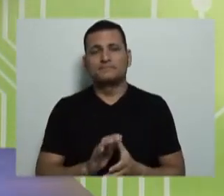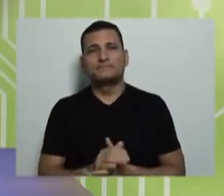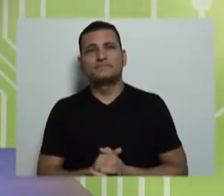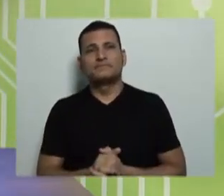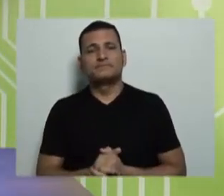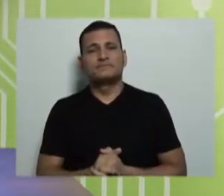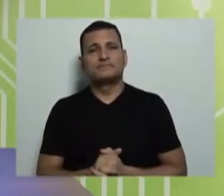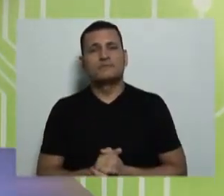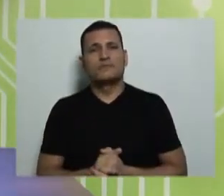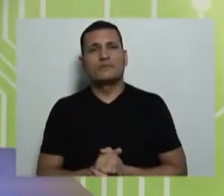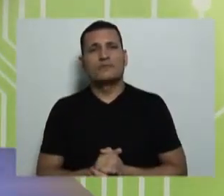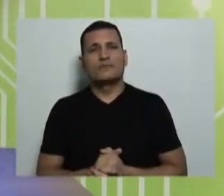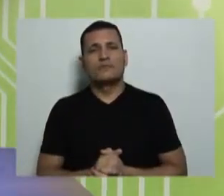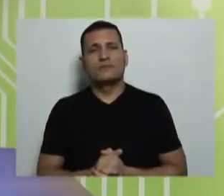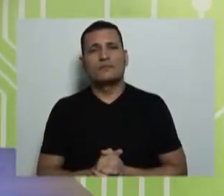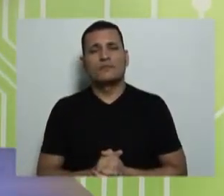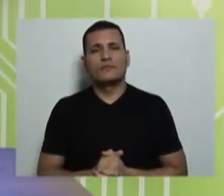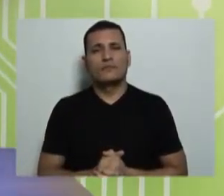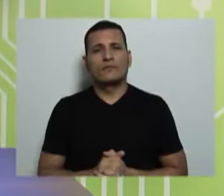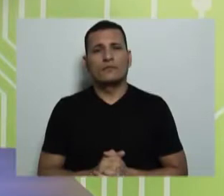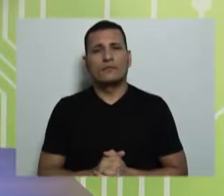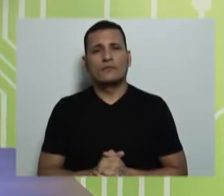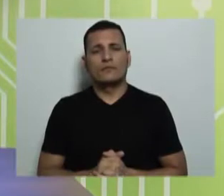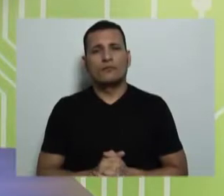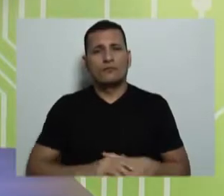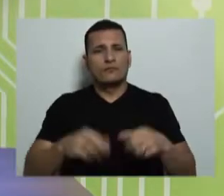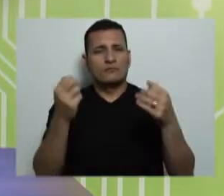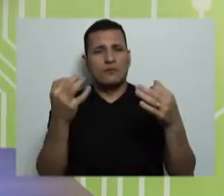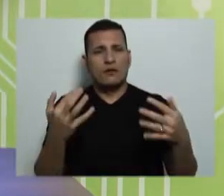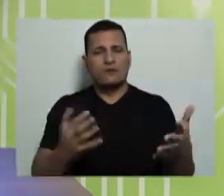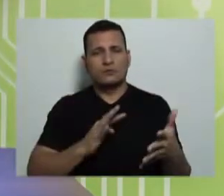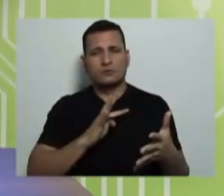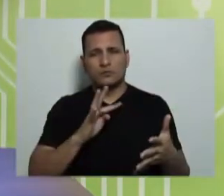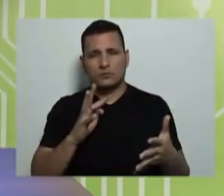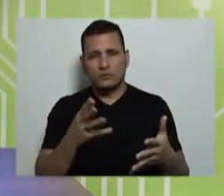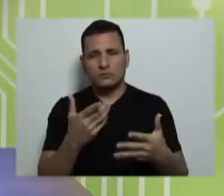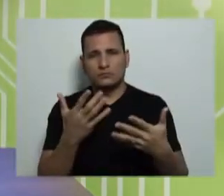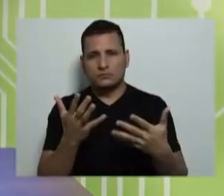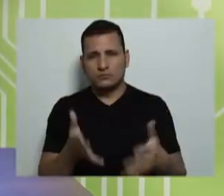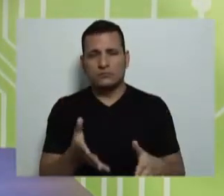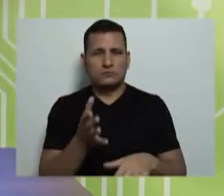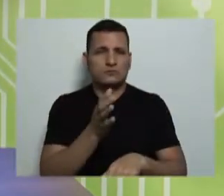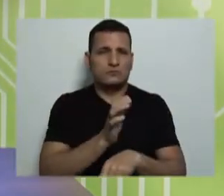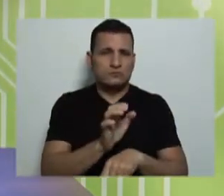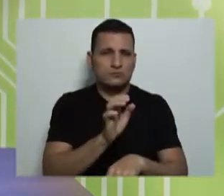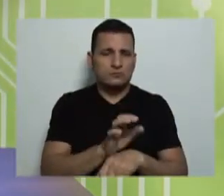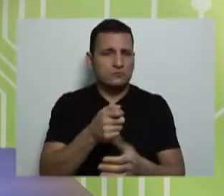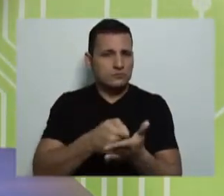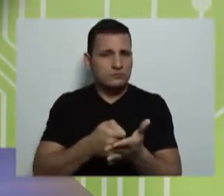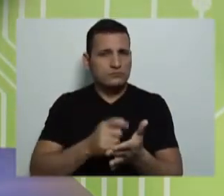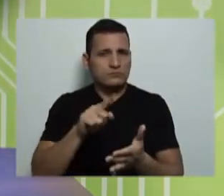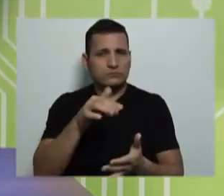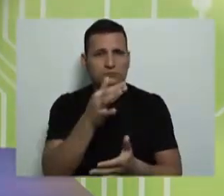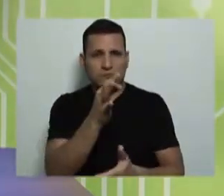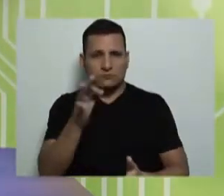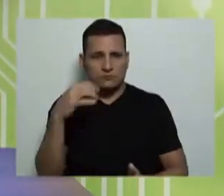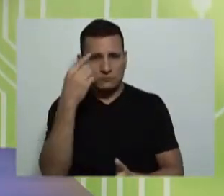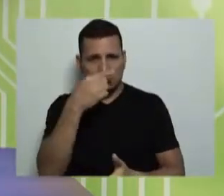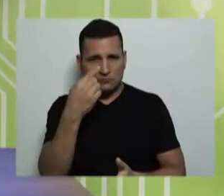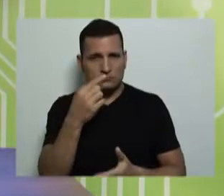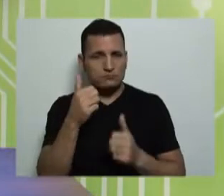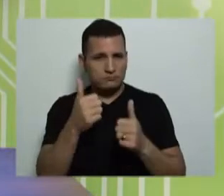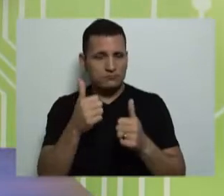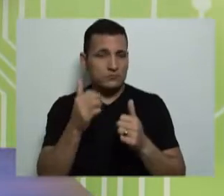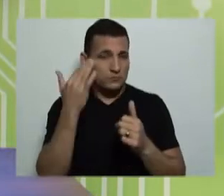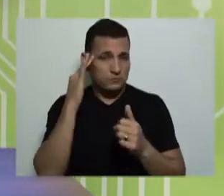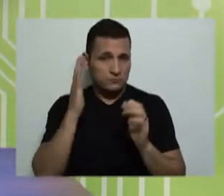falarmos isso tudo e ficar definido que esse estágio o estágio obrigatório é de 100 horas, então a gente já entendeu o que é o